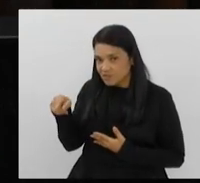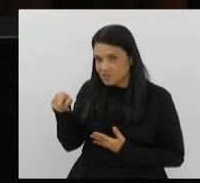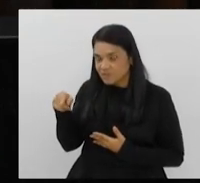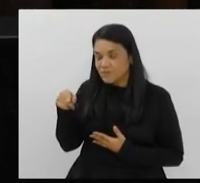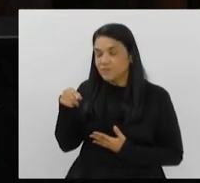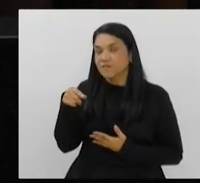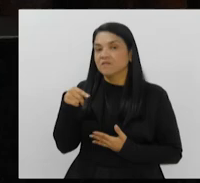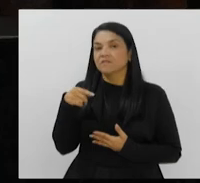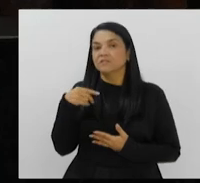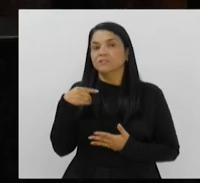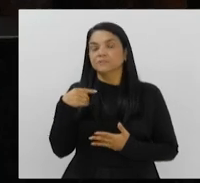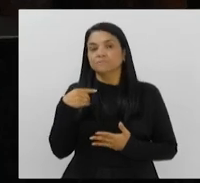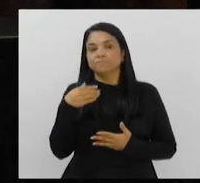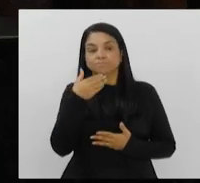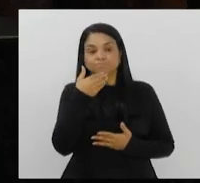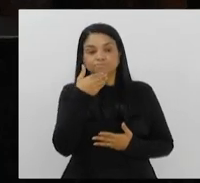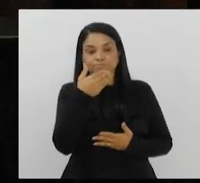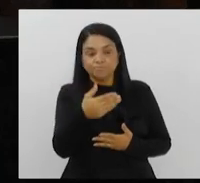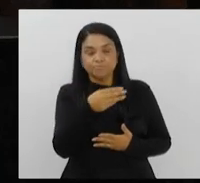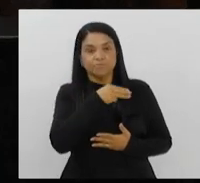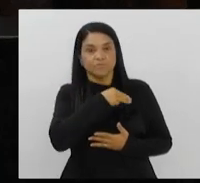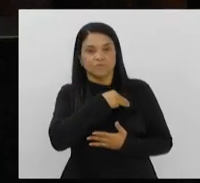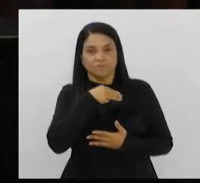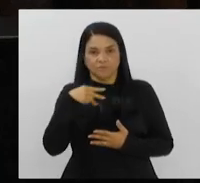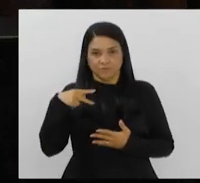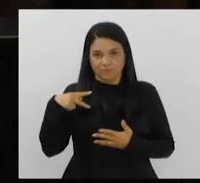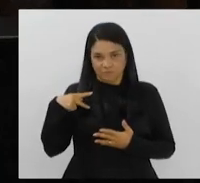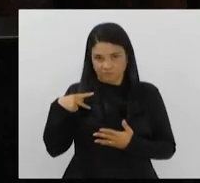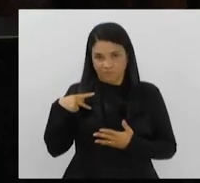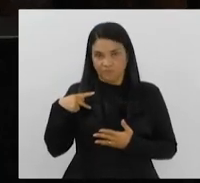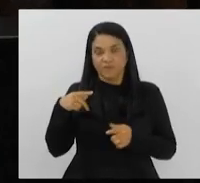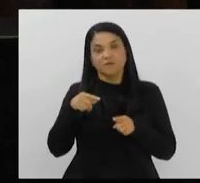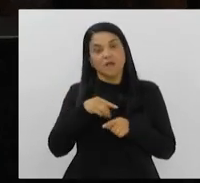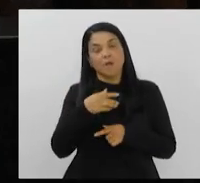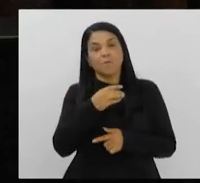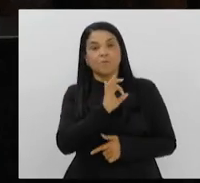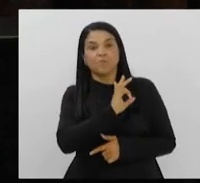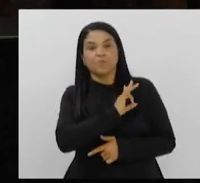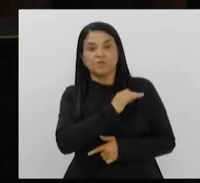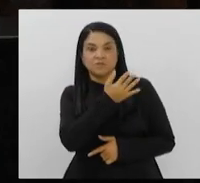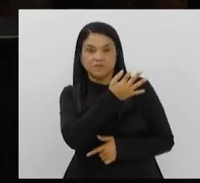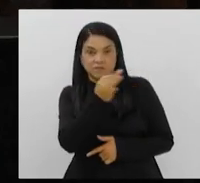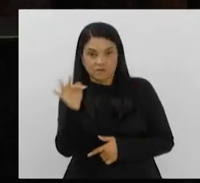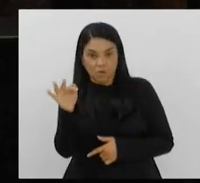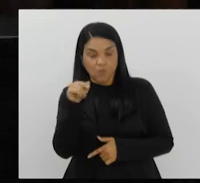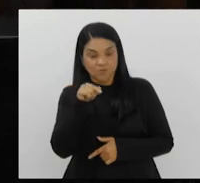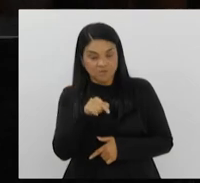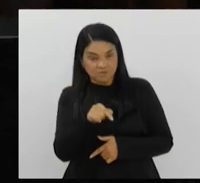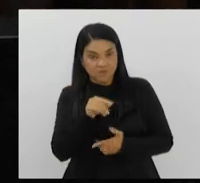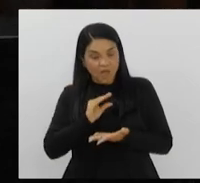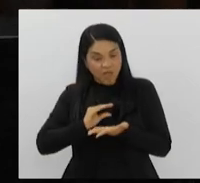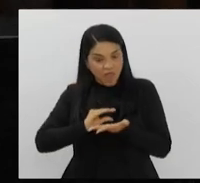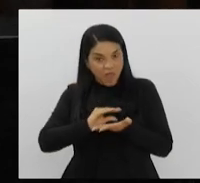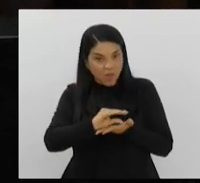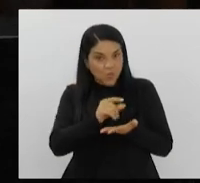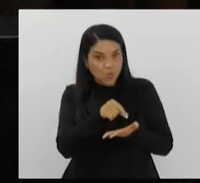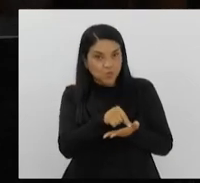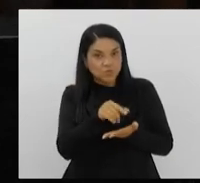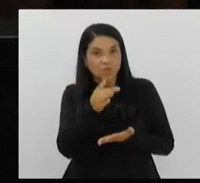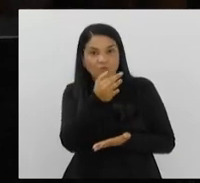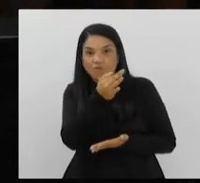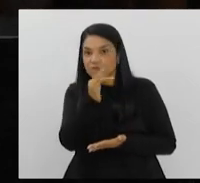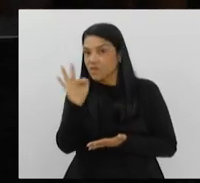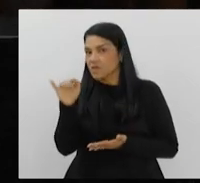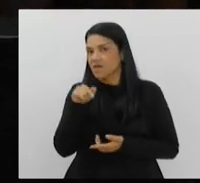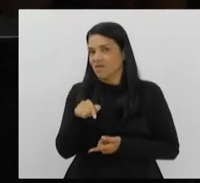oficiem o Ministério Público Federal e a Polícia Federal. Porque nós estamos tratando de recurso federal.